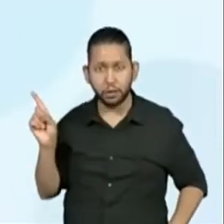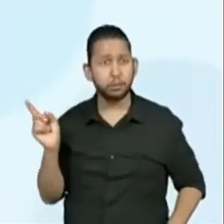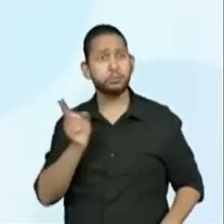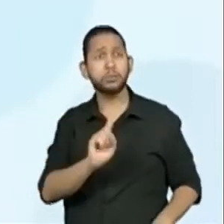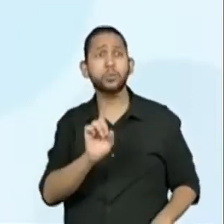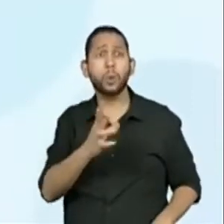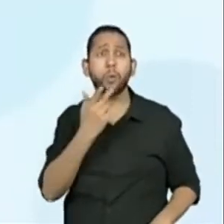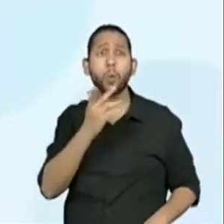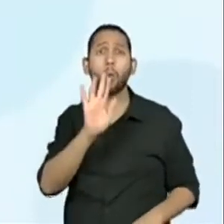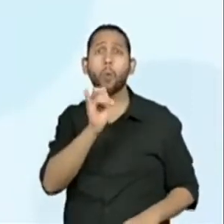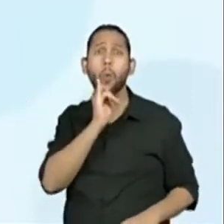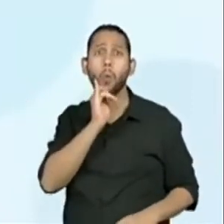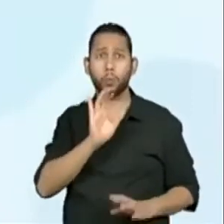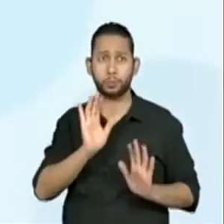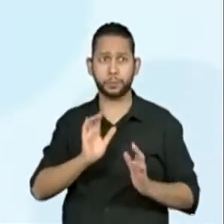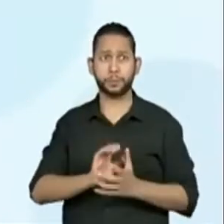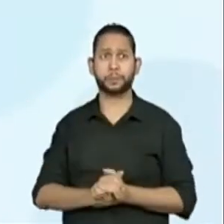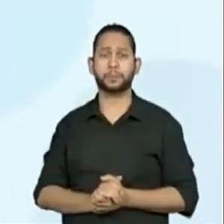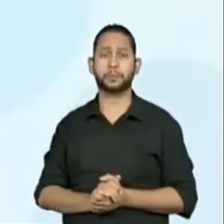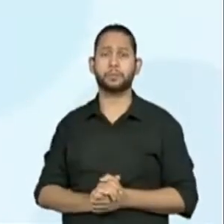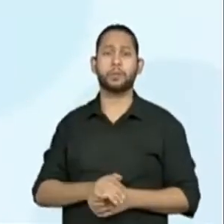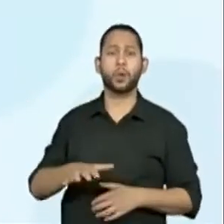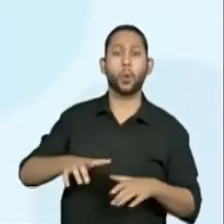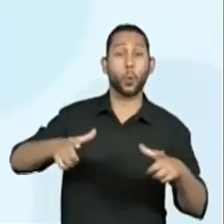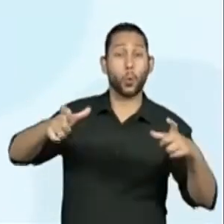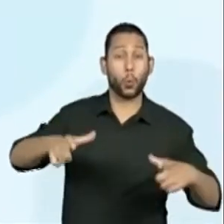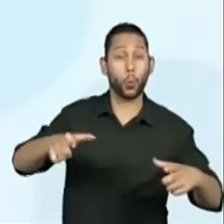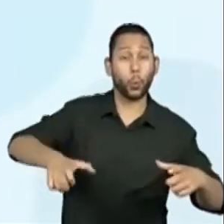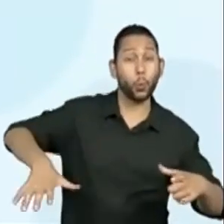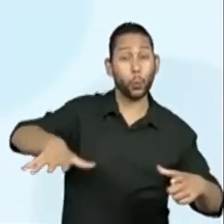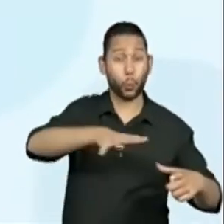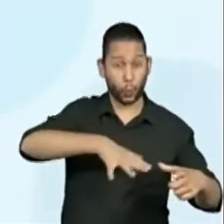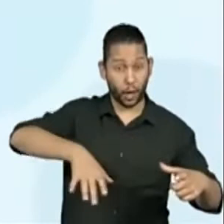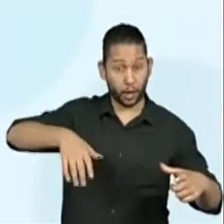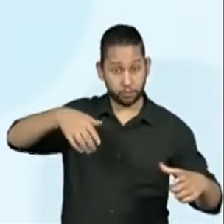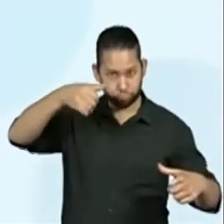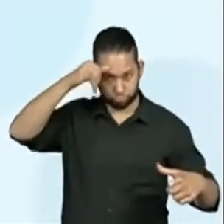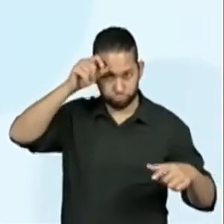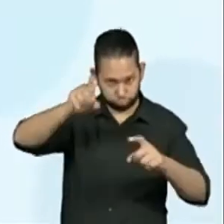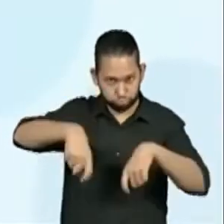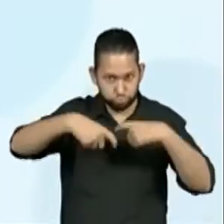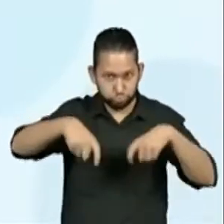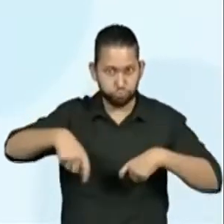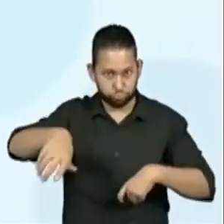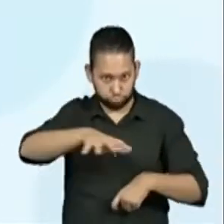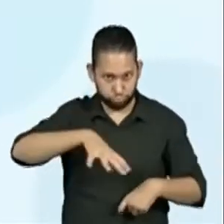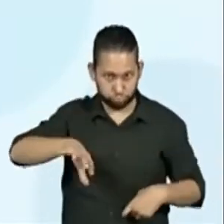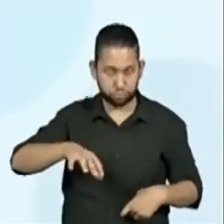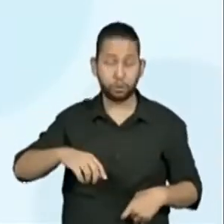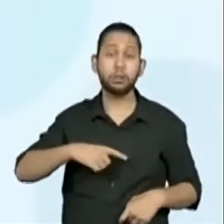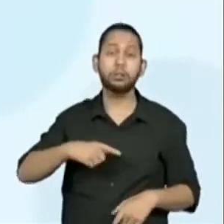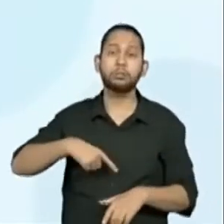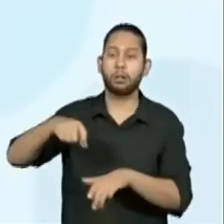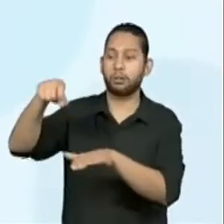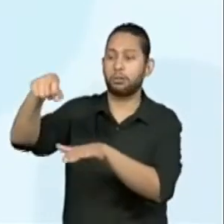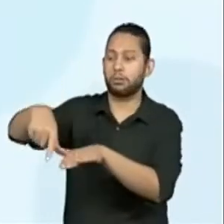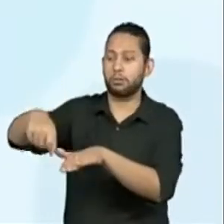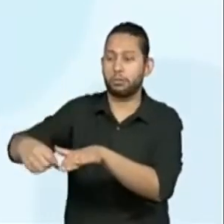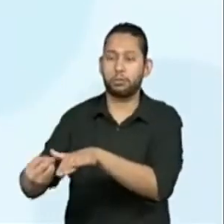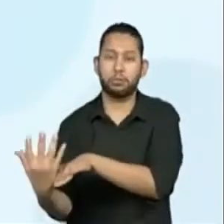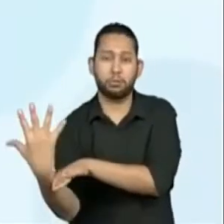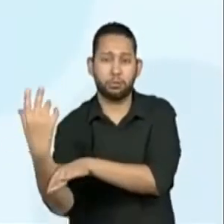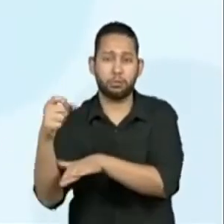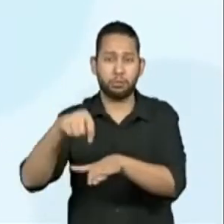Então quais são essas afirmações Quais são os pontos relevantes aqui vamos lá no sítio a plantações de